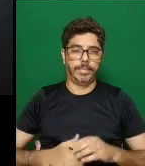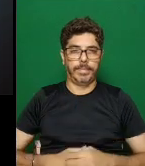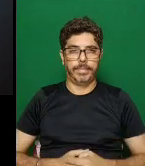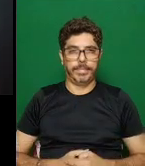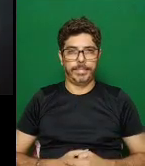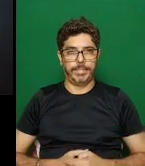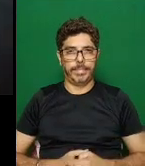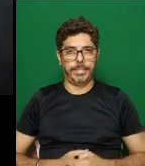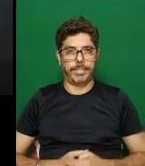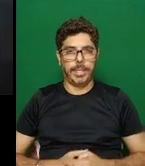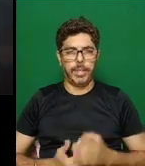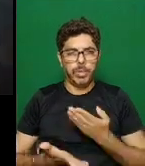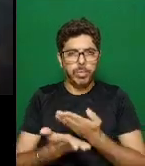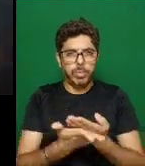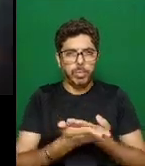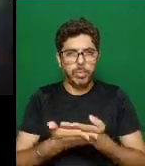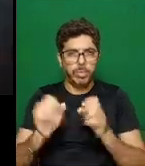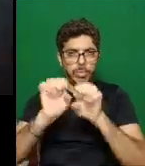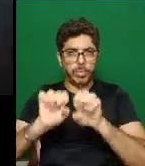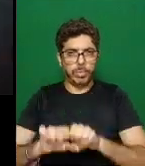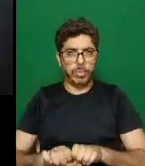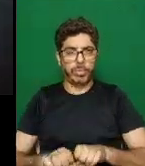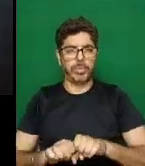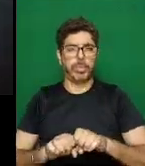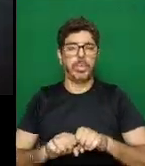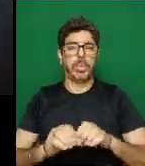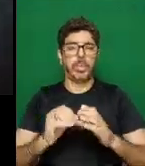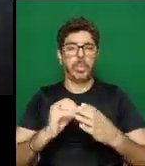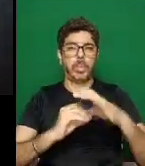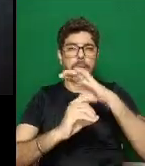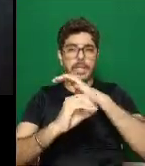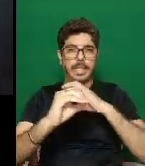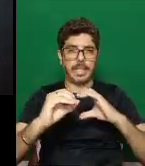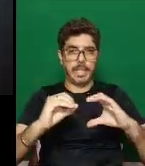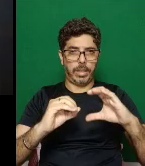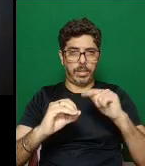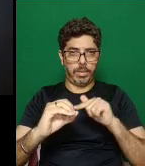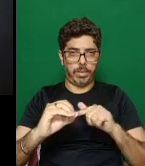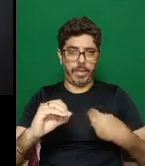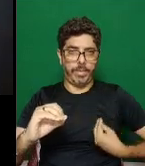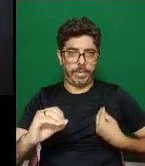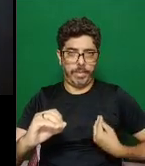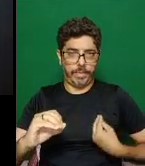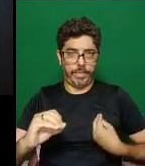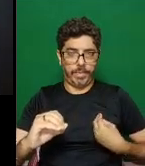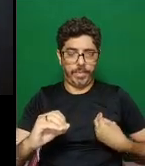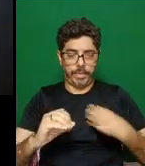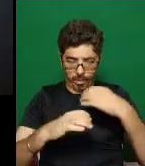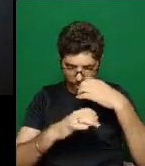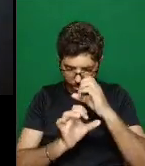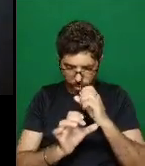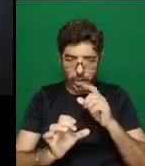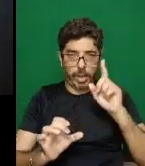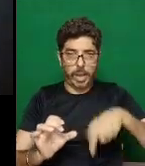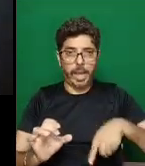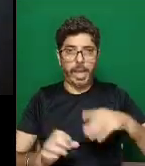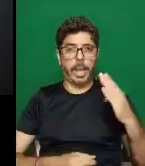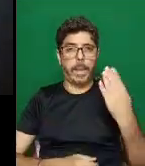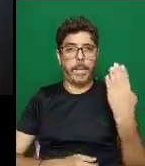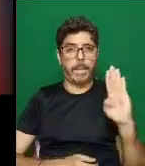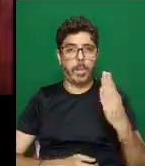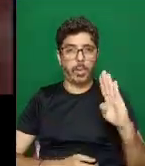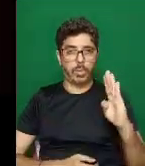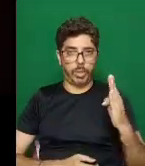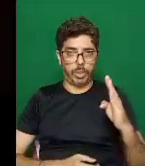O estudo da estrutura e do funcionamento de uma célula viva em nível molecular é conhecido como biologia molecular, um campo